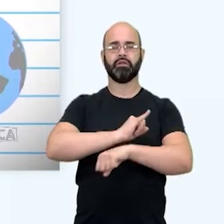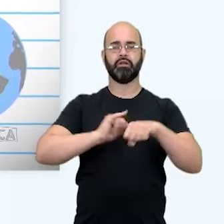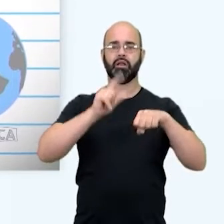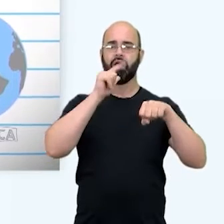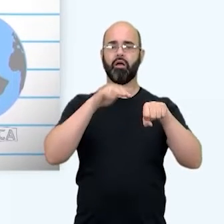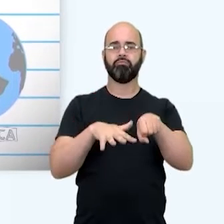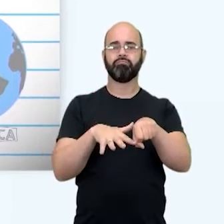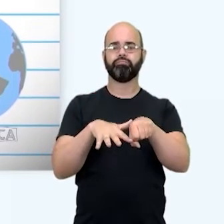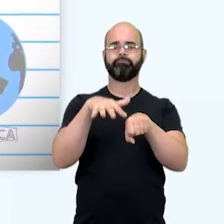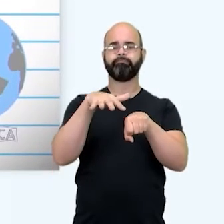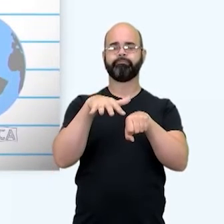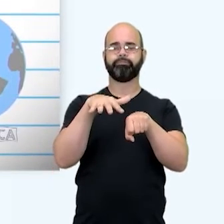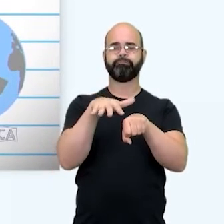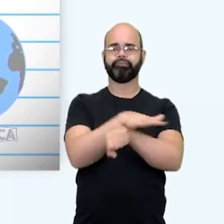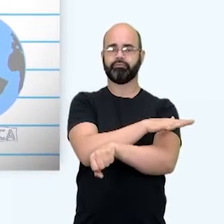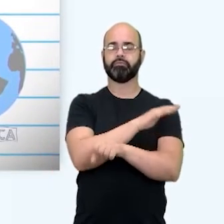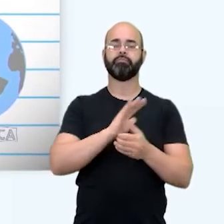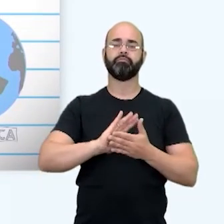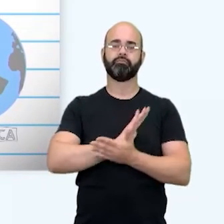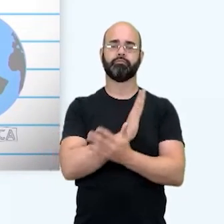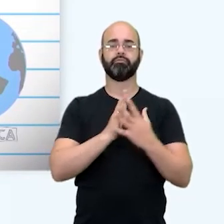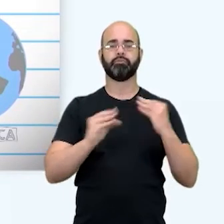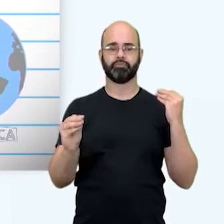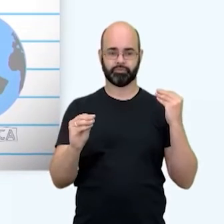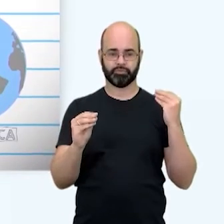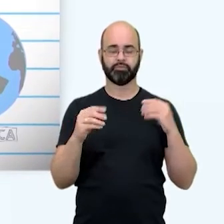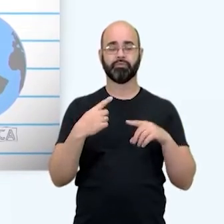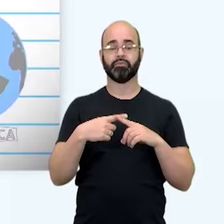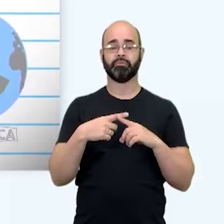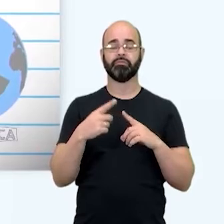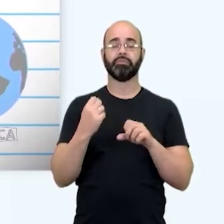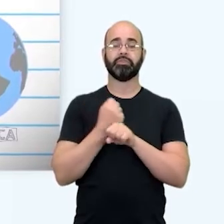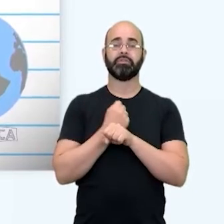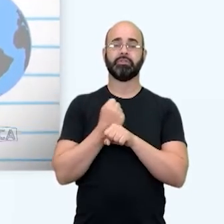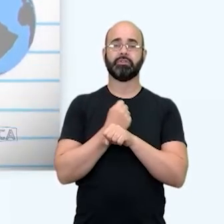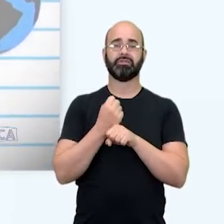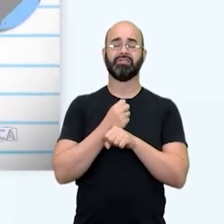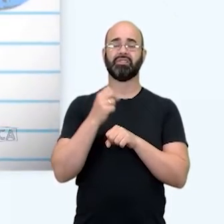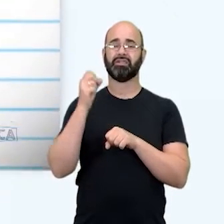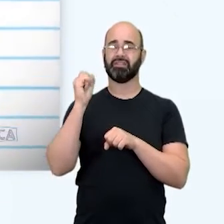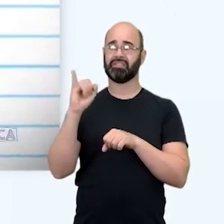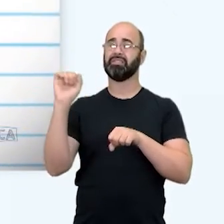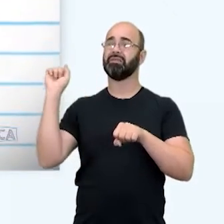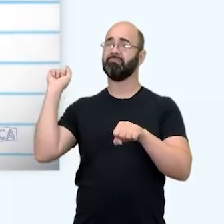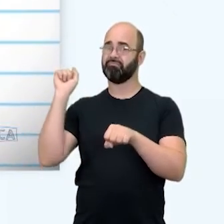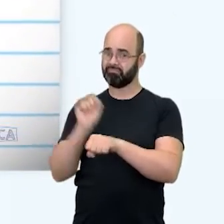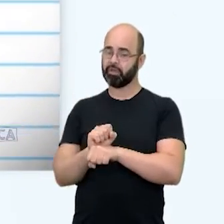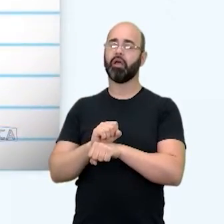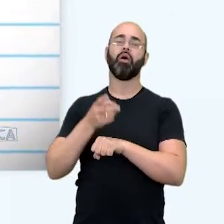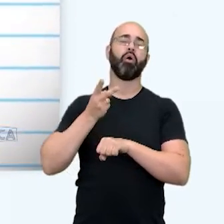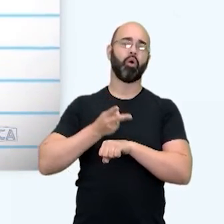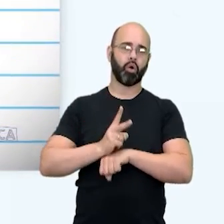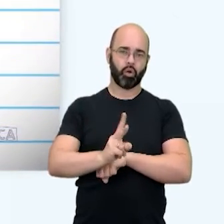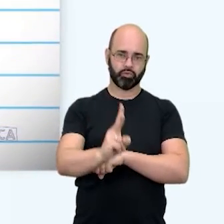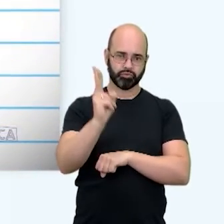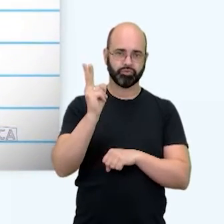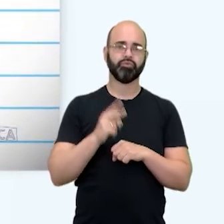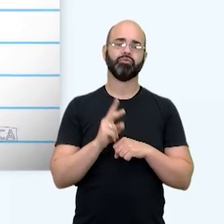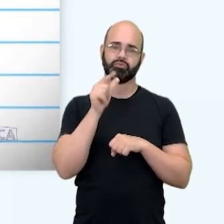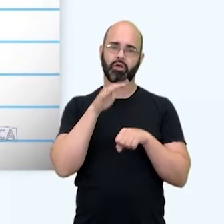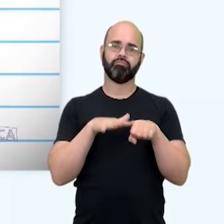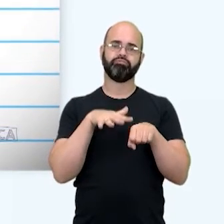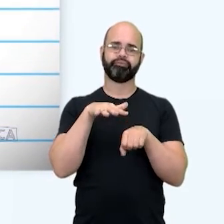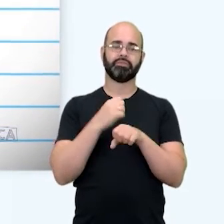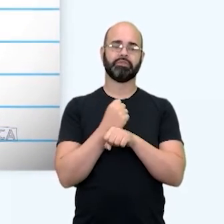climática persiste por muitos séculos, mesmo com a interrupção de todas as emissões. De acordo com a Agência Internacional de Energia, as